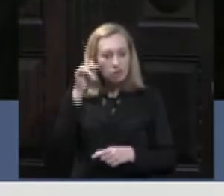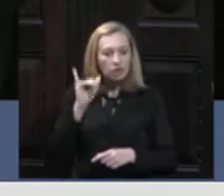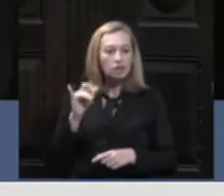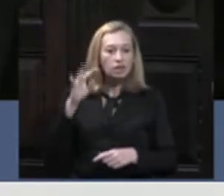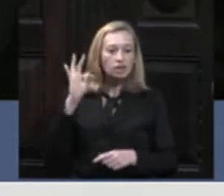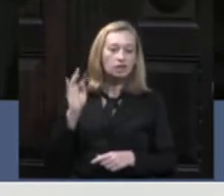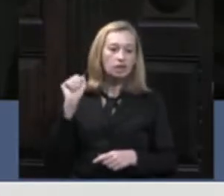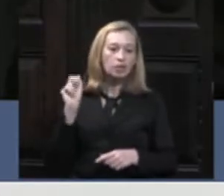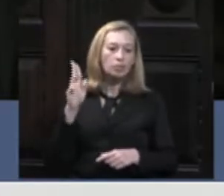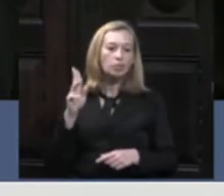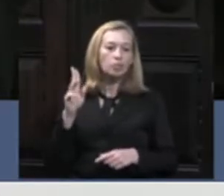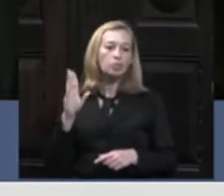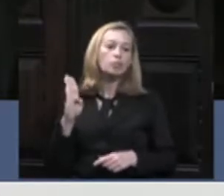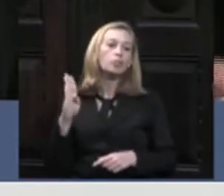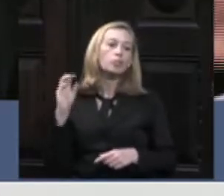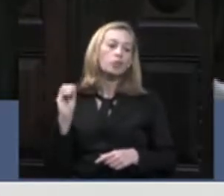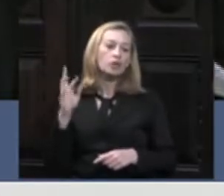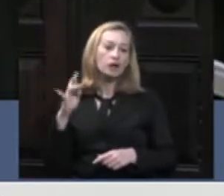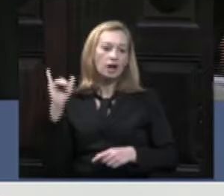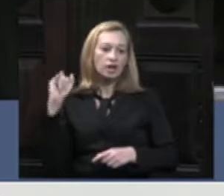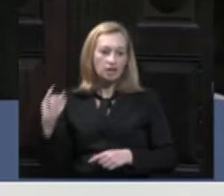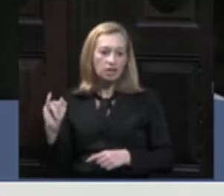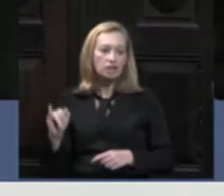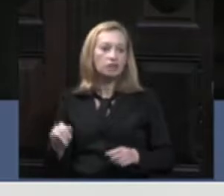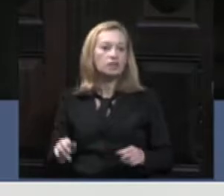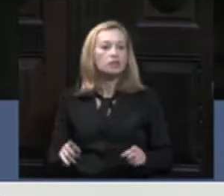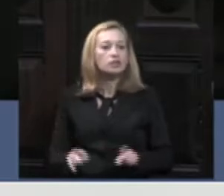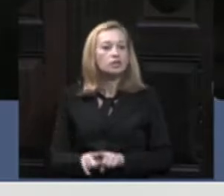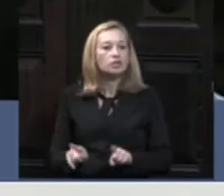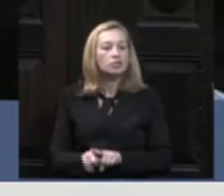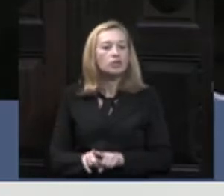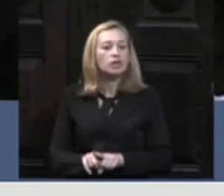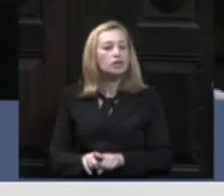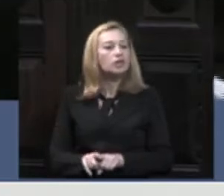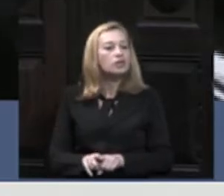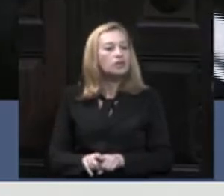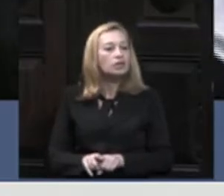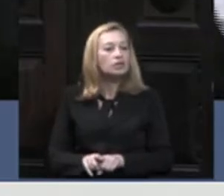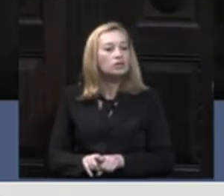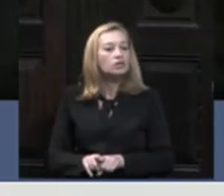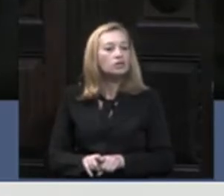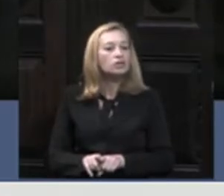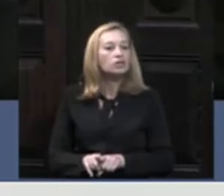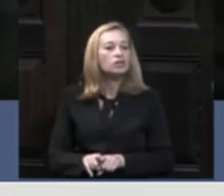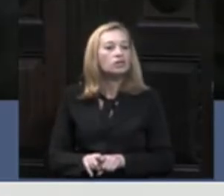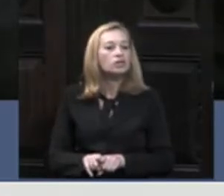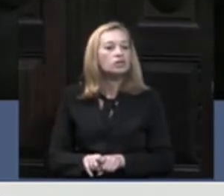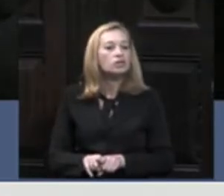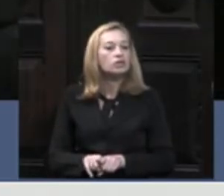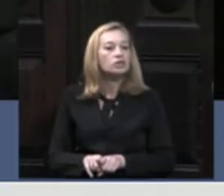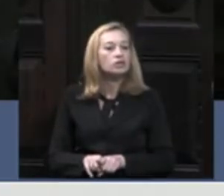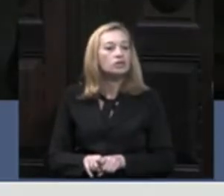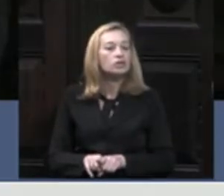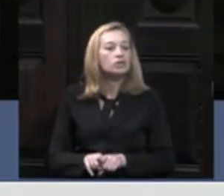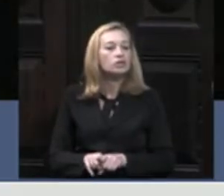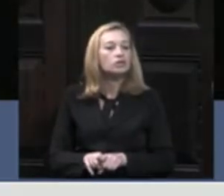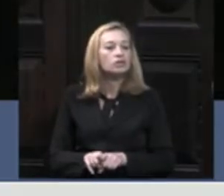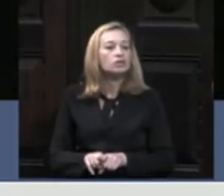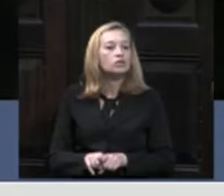também parte significativa da demanda de transporte do